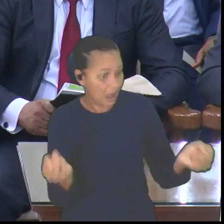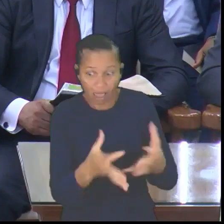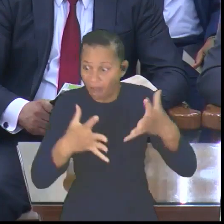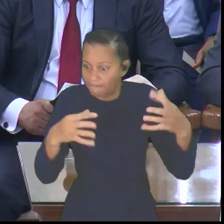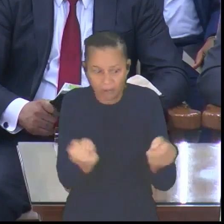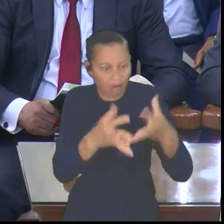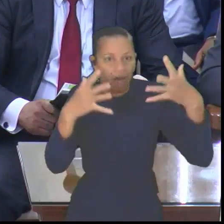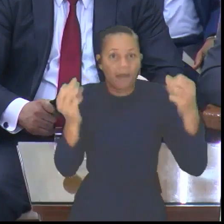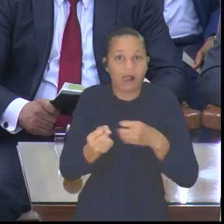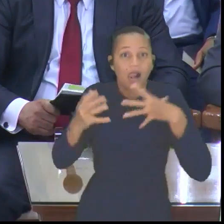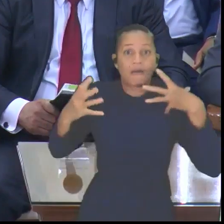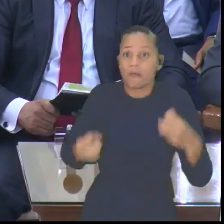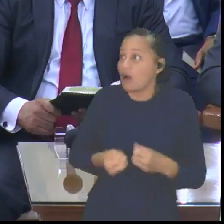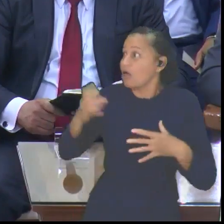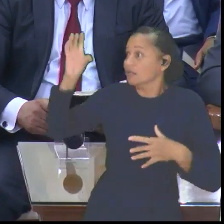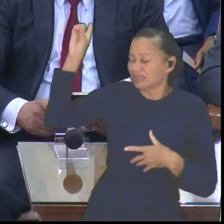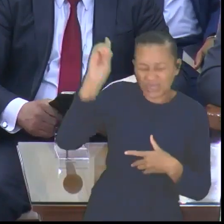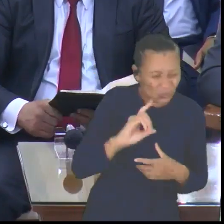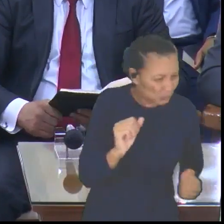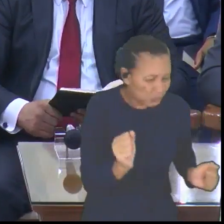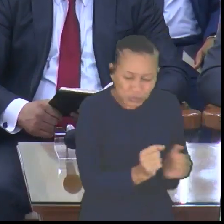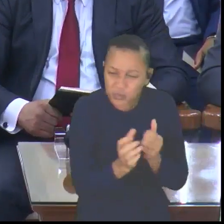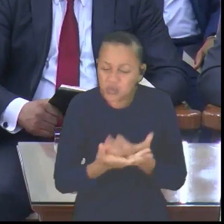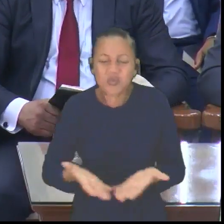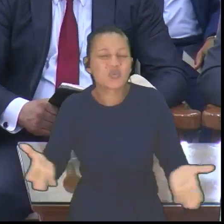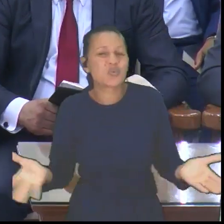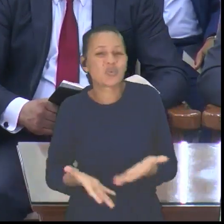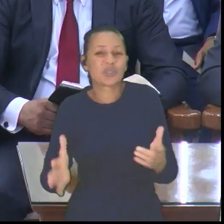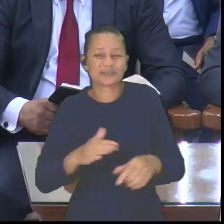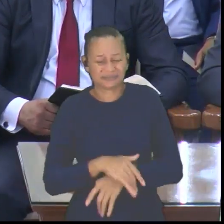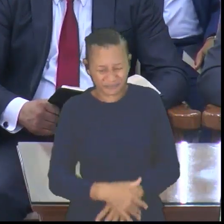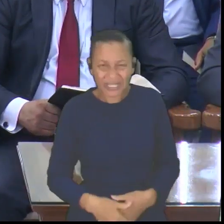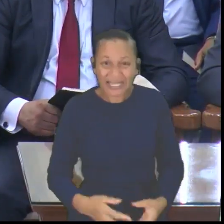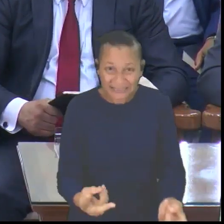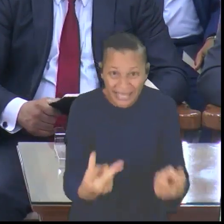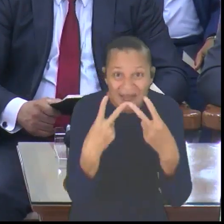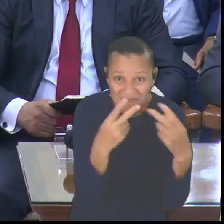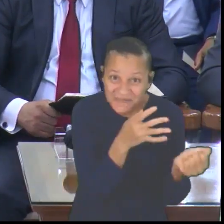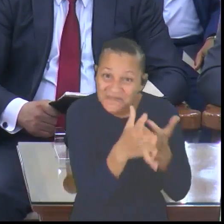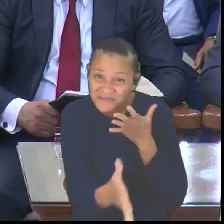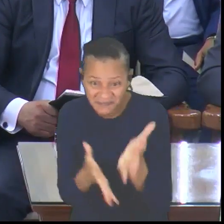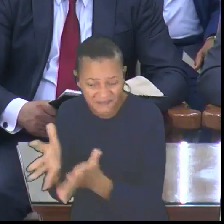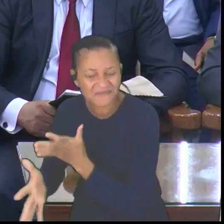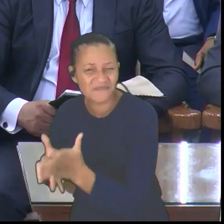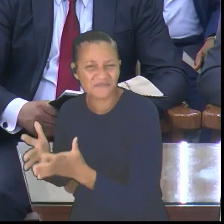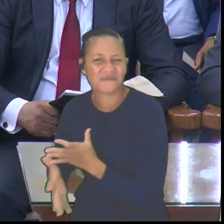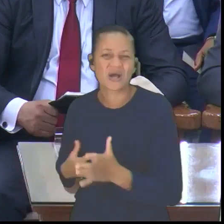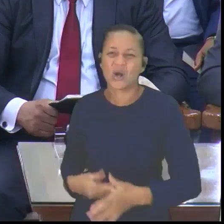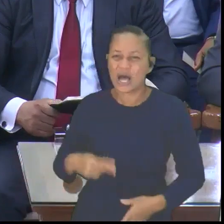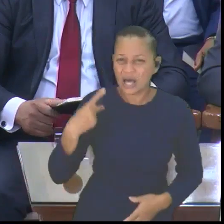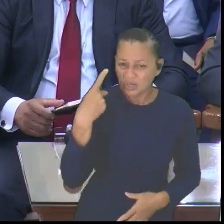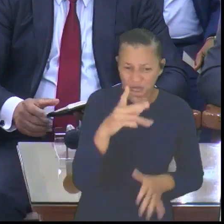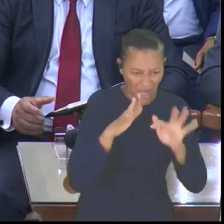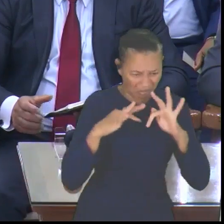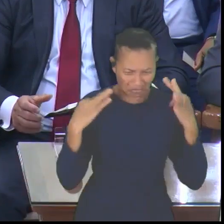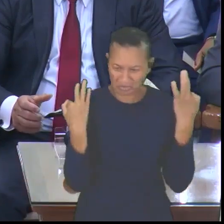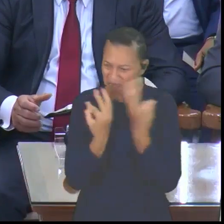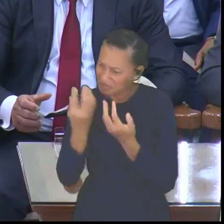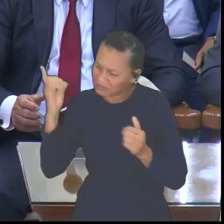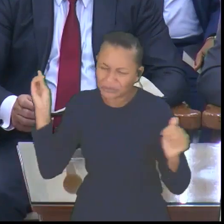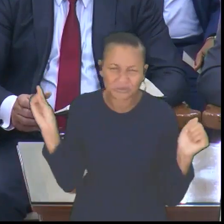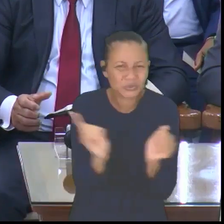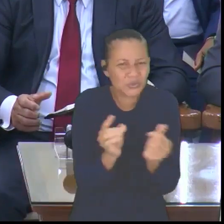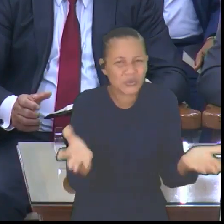milagre de Deus. Deus vai te visitar ainda esta noite. Está me ouvindo? Deus vai visitar os teus ainda esta noite. Você está